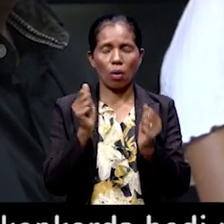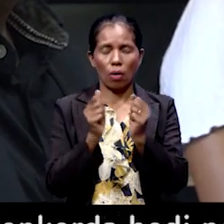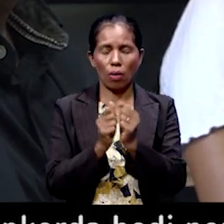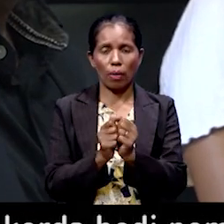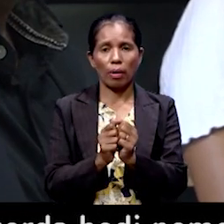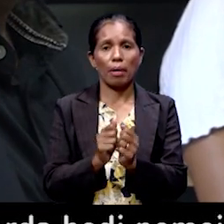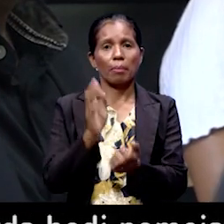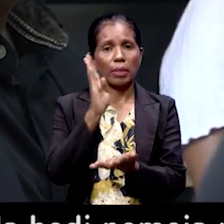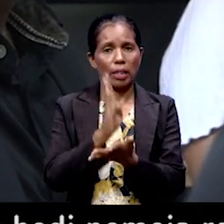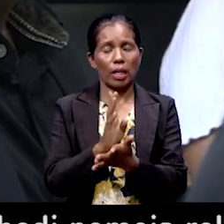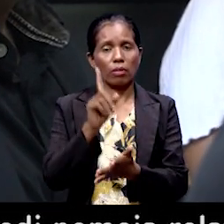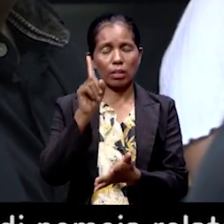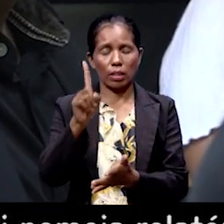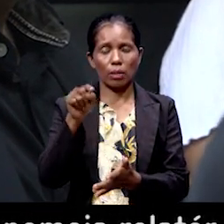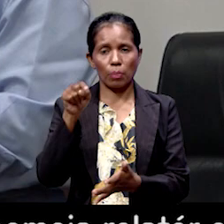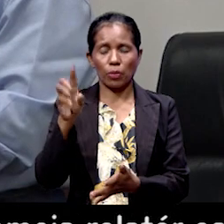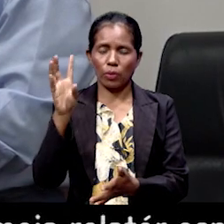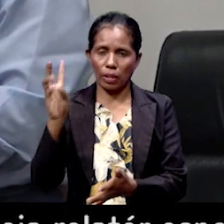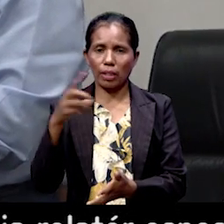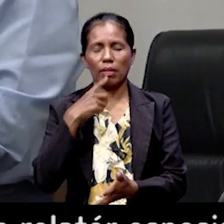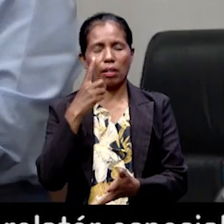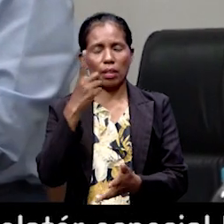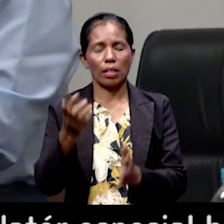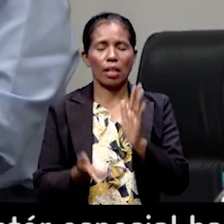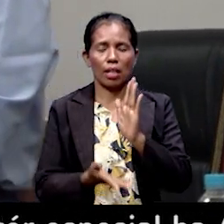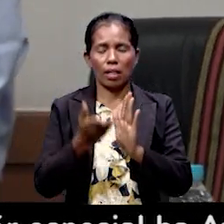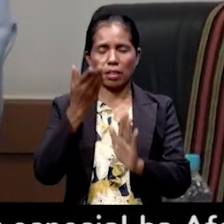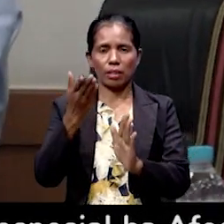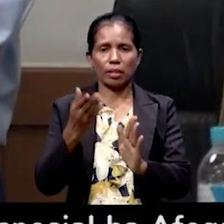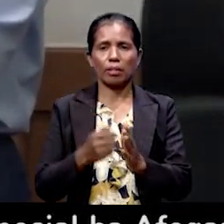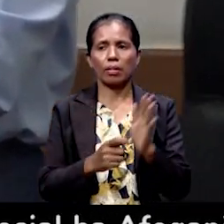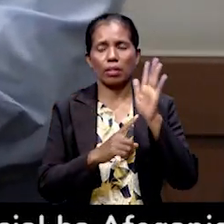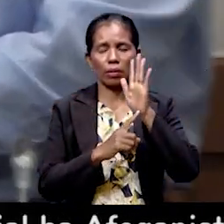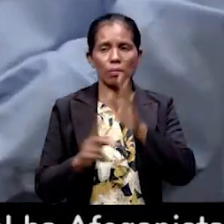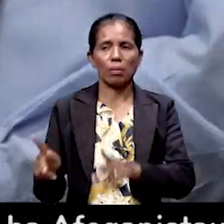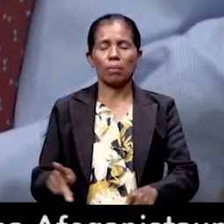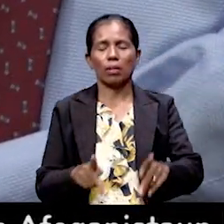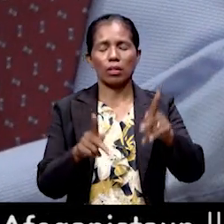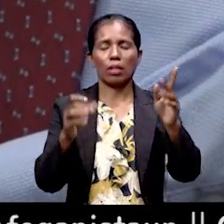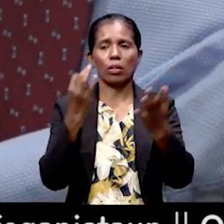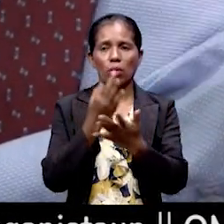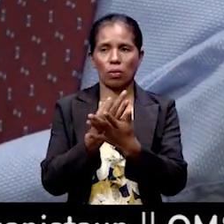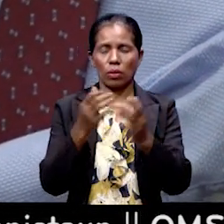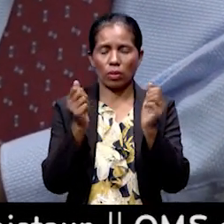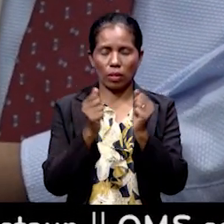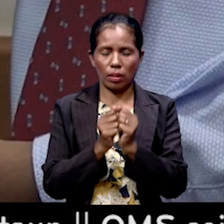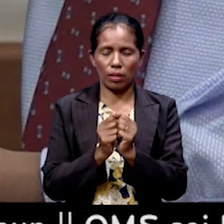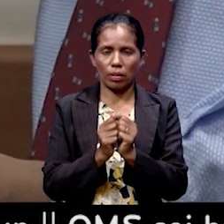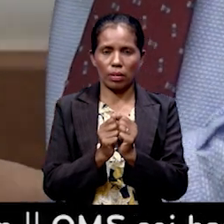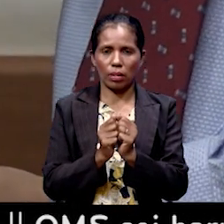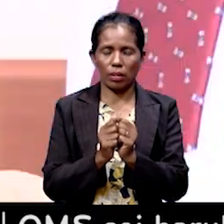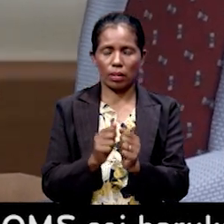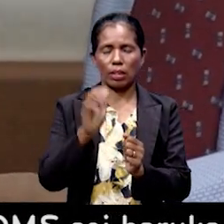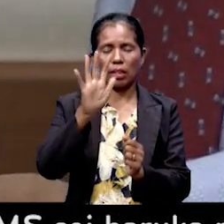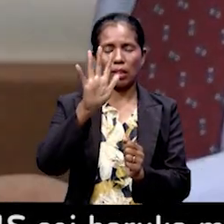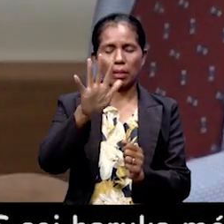né? Tuir classificação econômico, as liuma que é transferência pública, o montante tocon atus lima